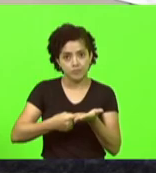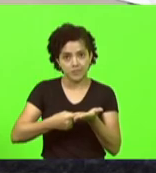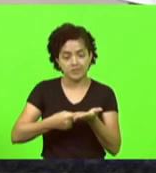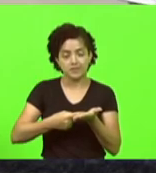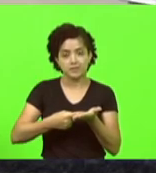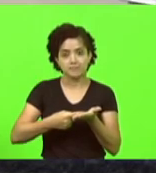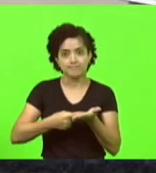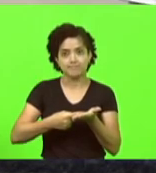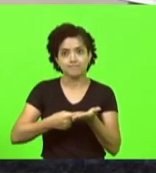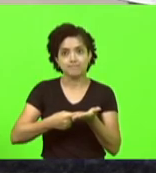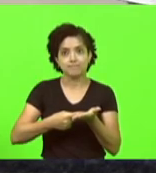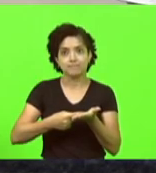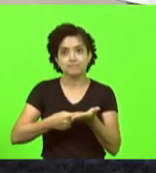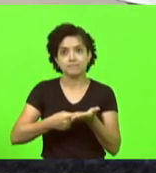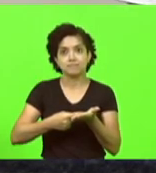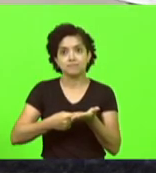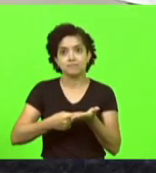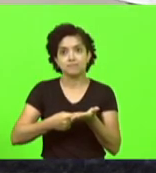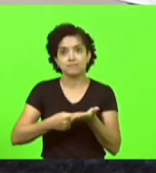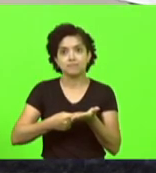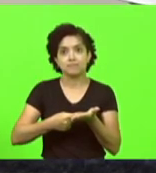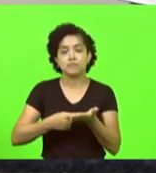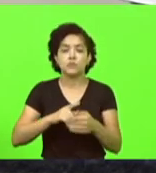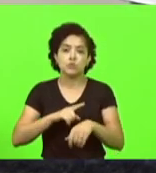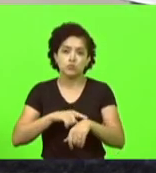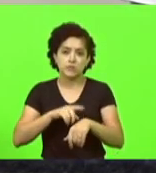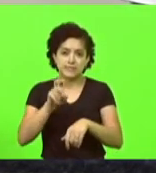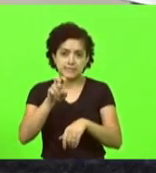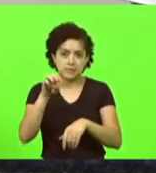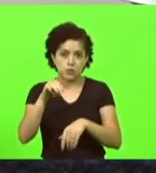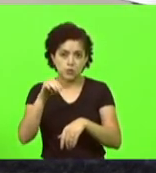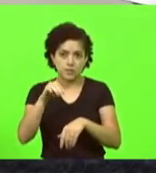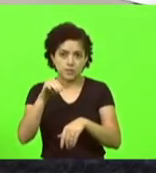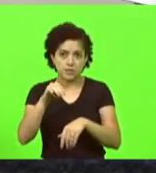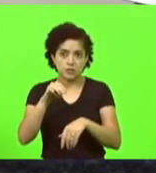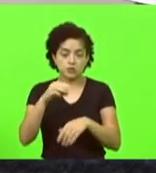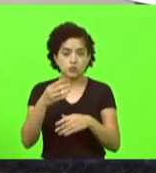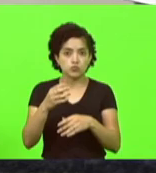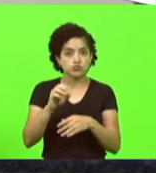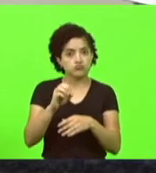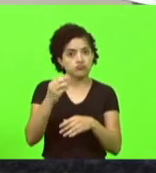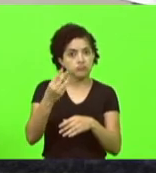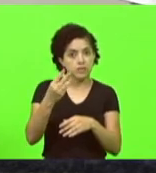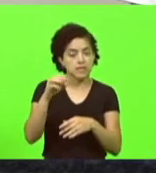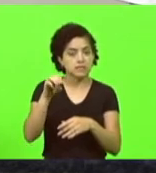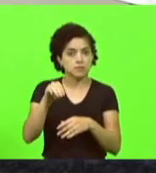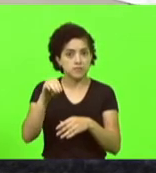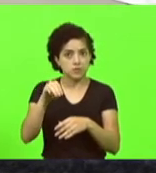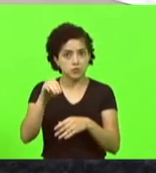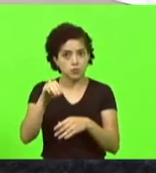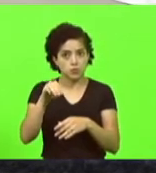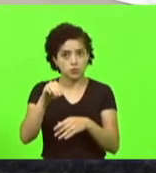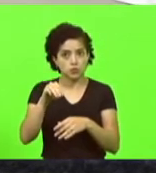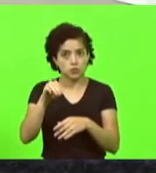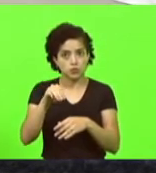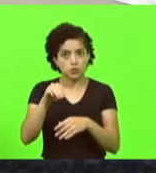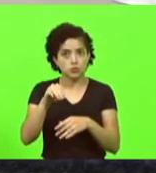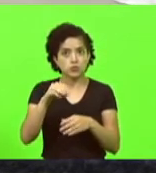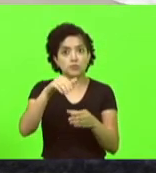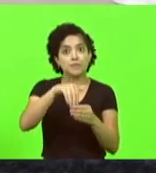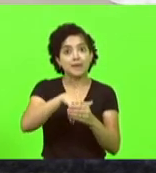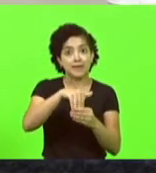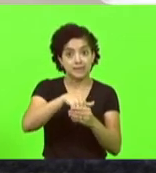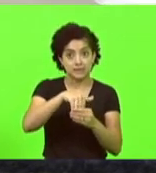preparatória. Vamos dar menos de 5 minutos, eu acho que 3 minutos, né? Em 3 minutos, para a eleição do cargo